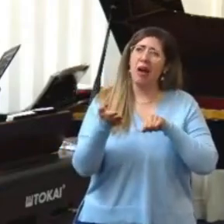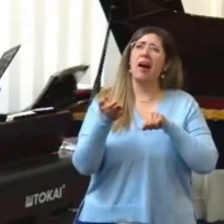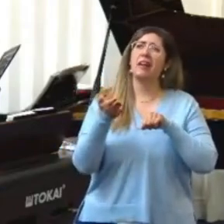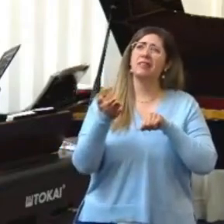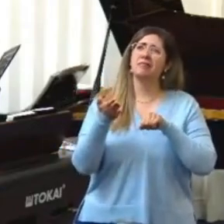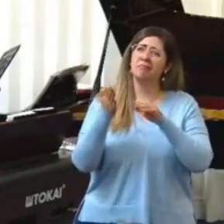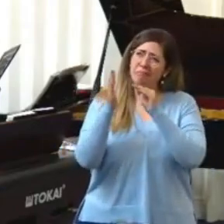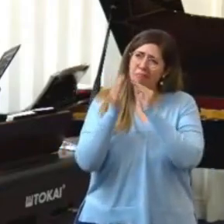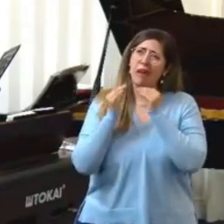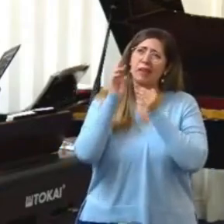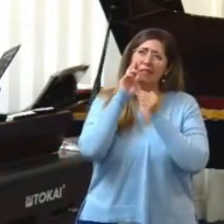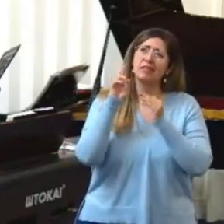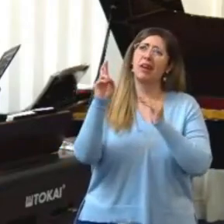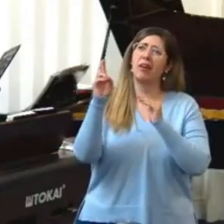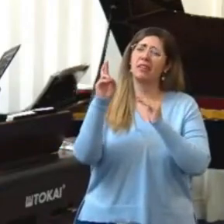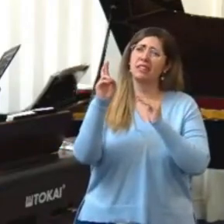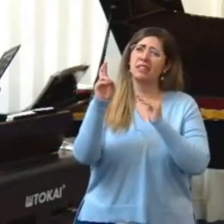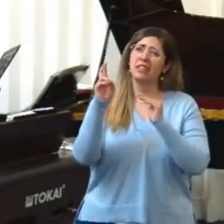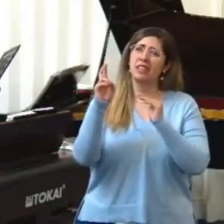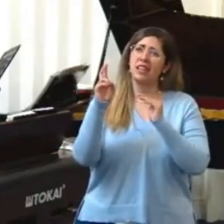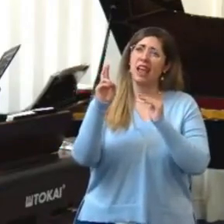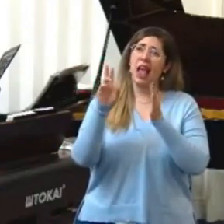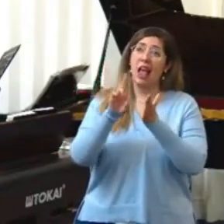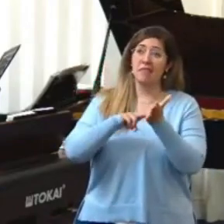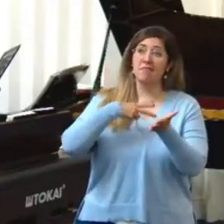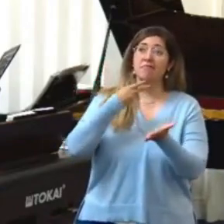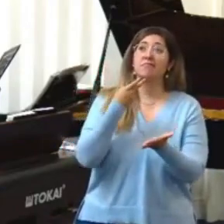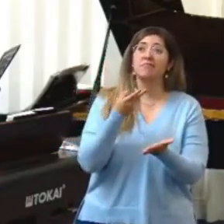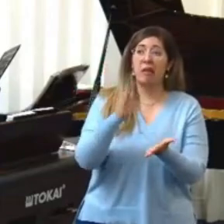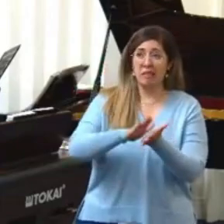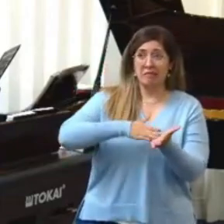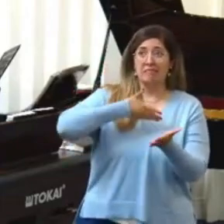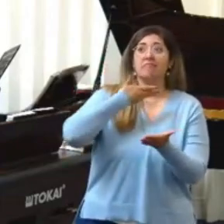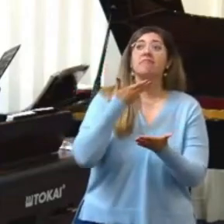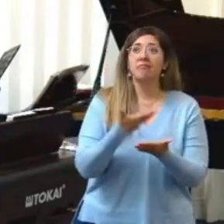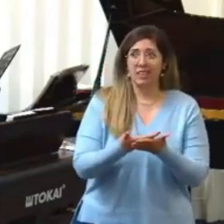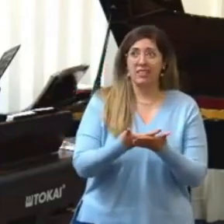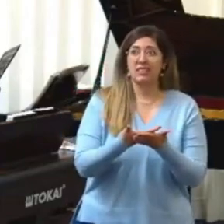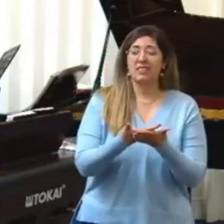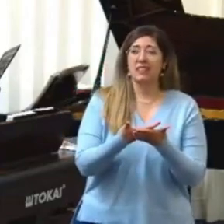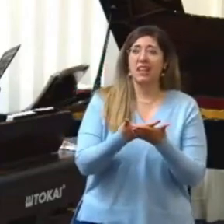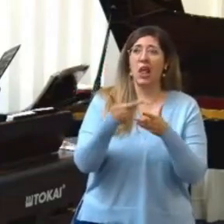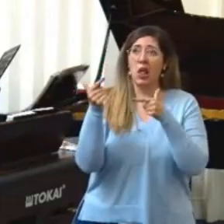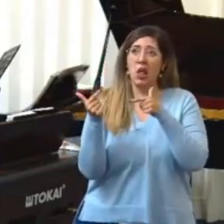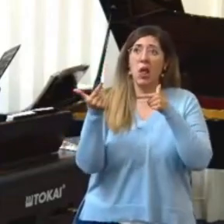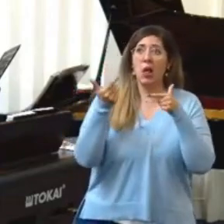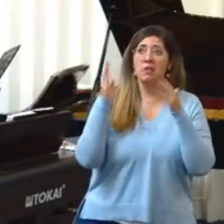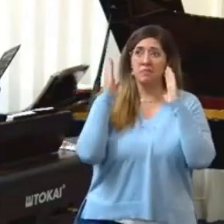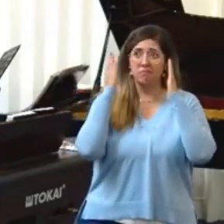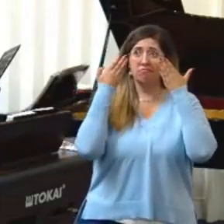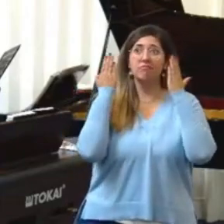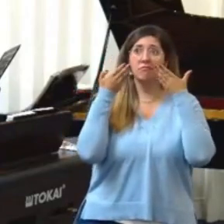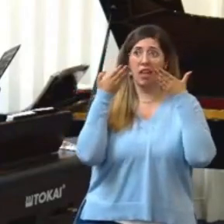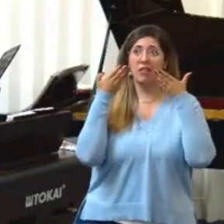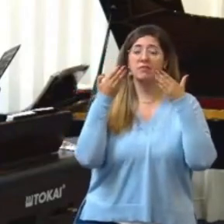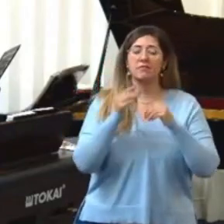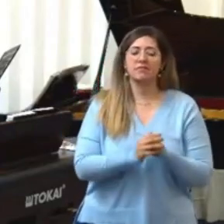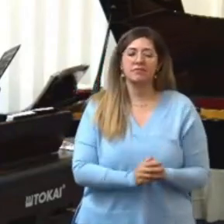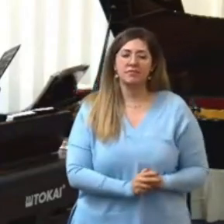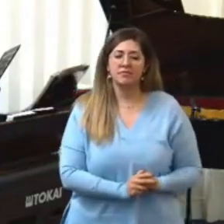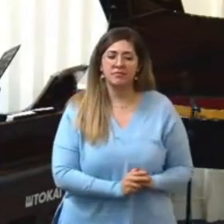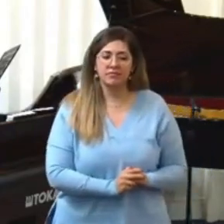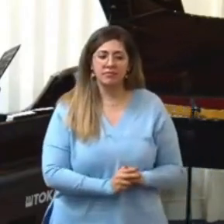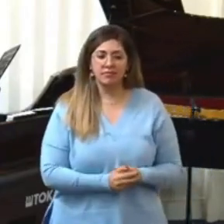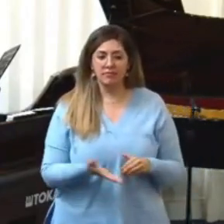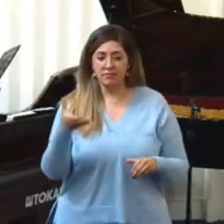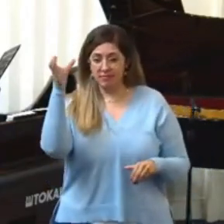ó Deus, para que eu me vingue dos filisteus, que furaram os meus olhos. Em seguida,